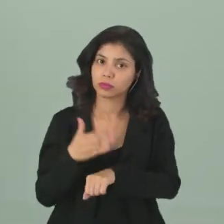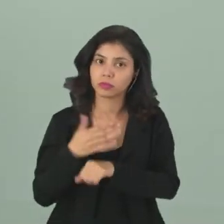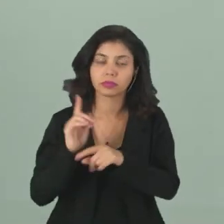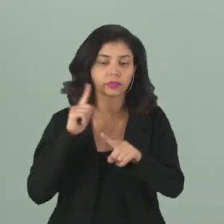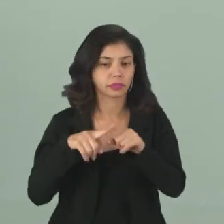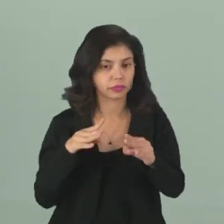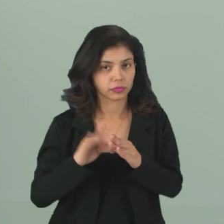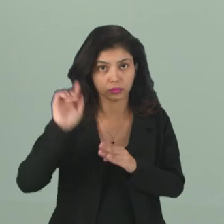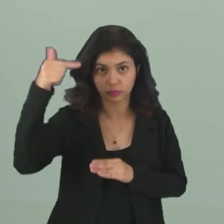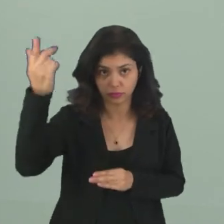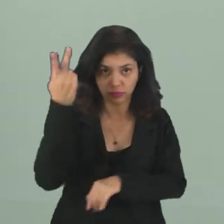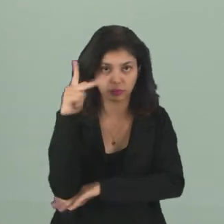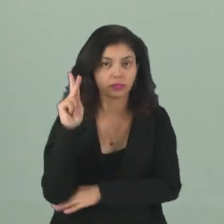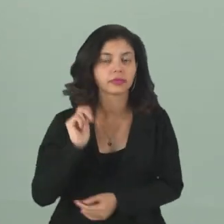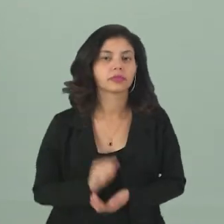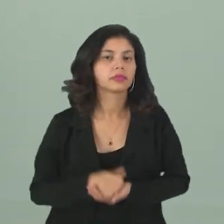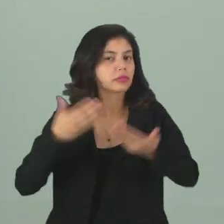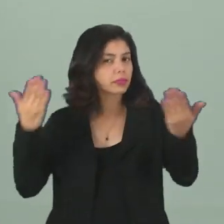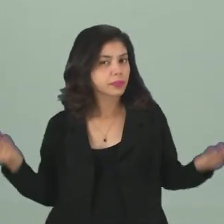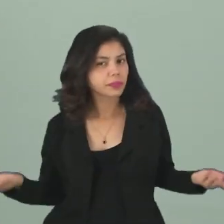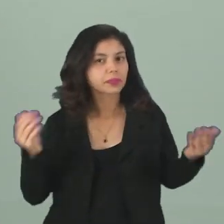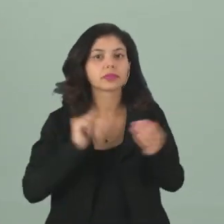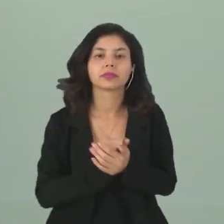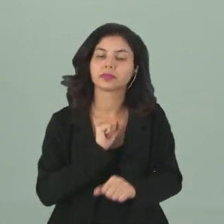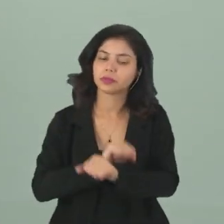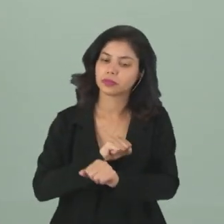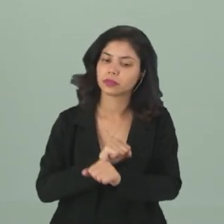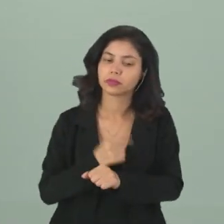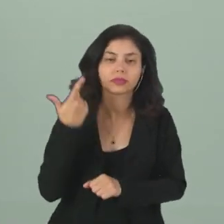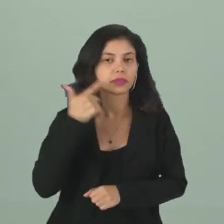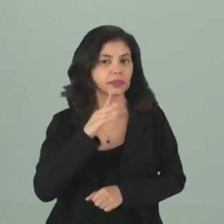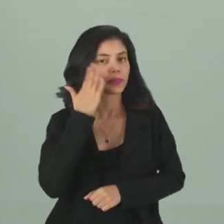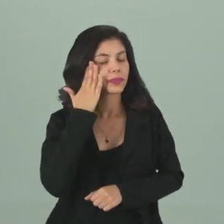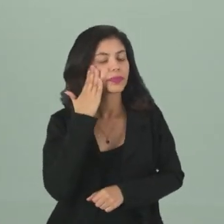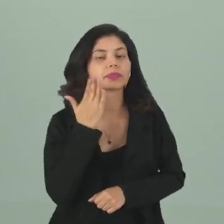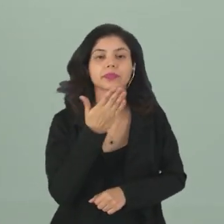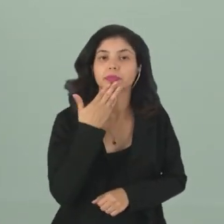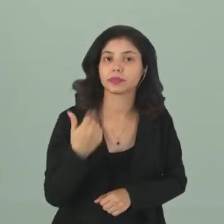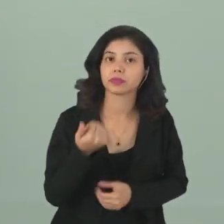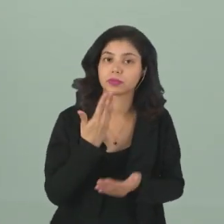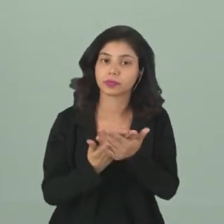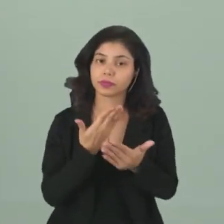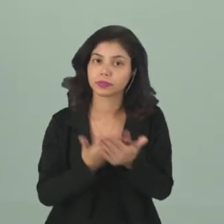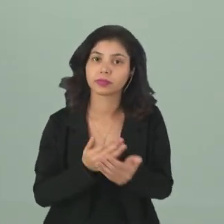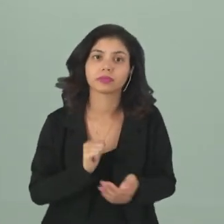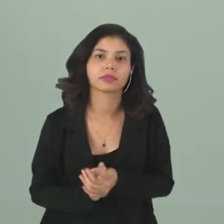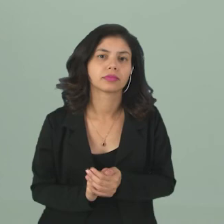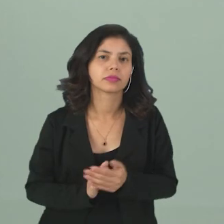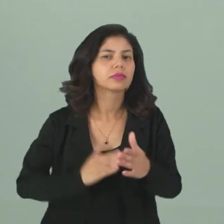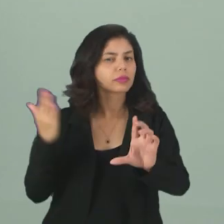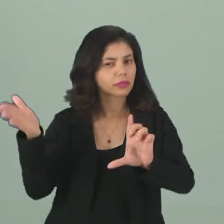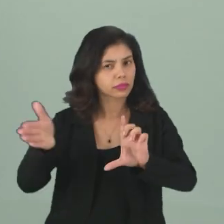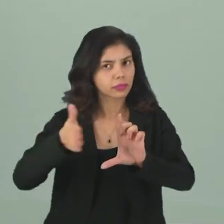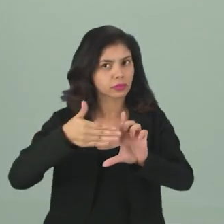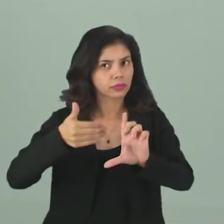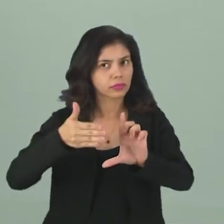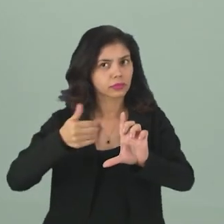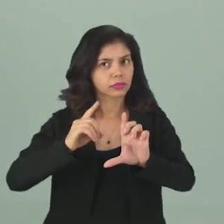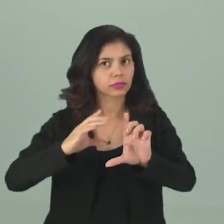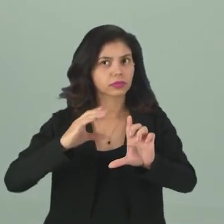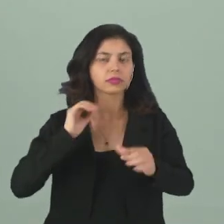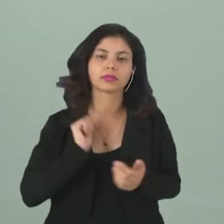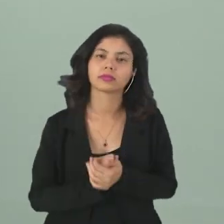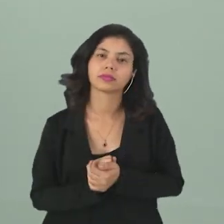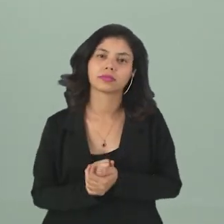Igreja naquele período. Então é isso, eu espero que vocês tenham conseguido compreender a nossa aula. Para ter acesso a ela na íntegra, acessem a